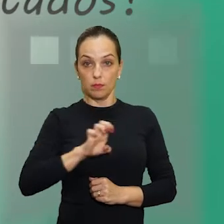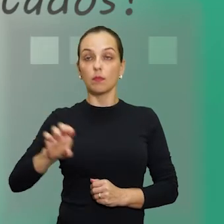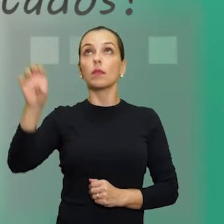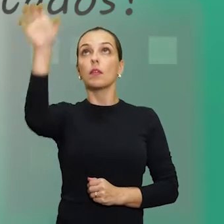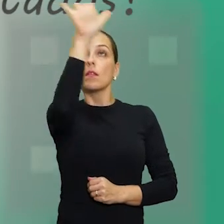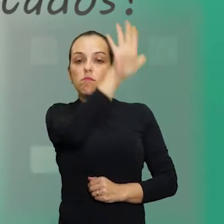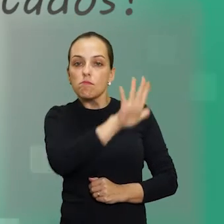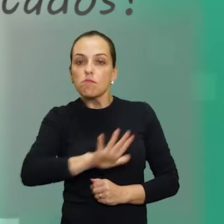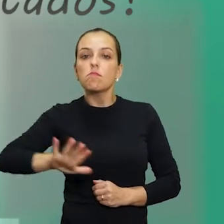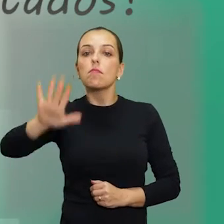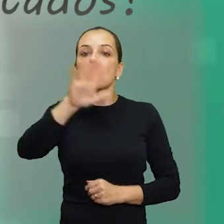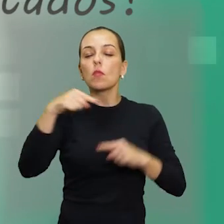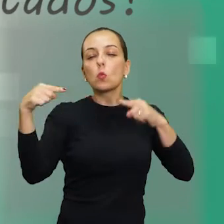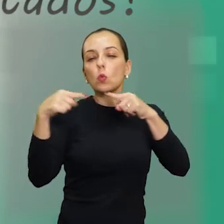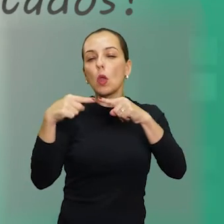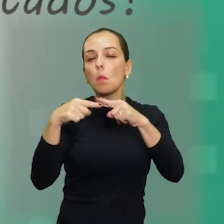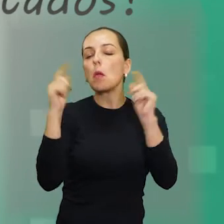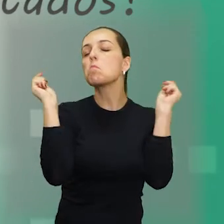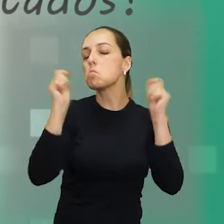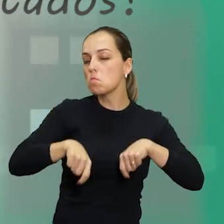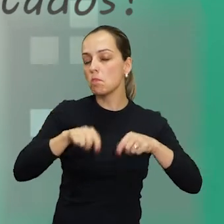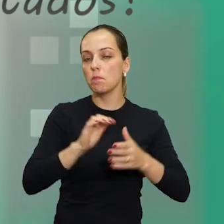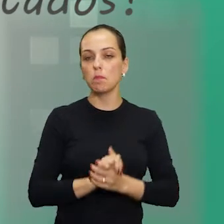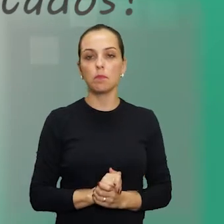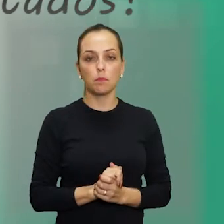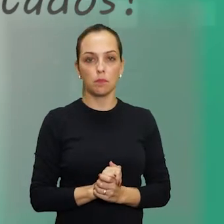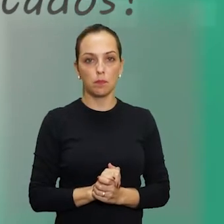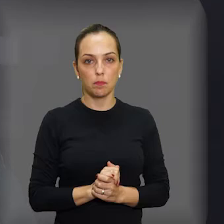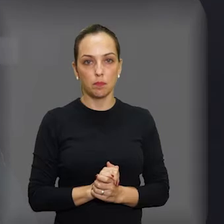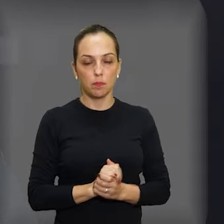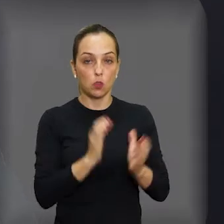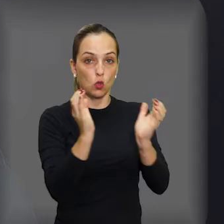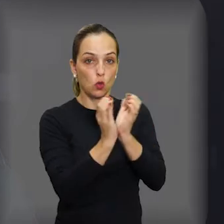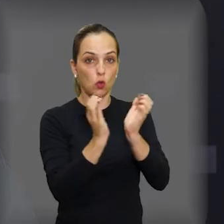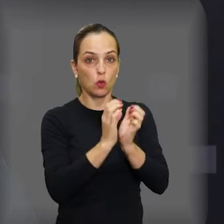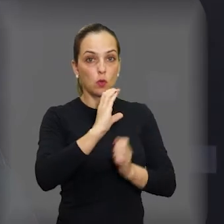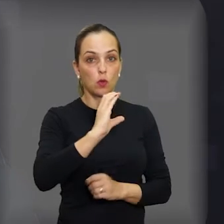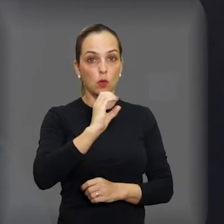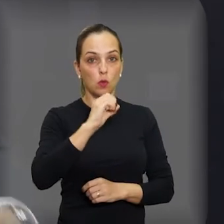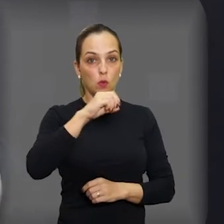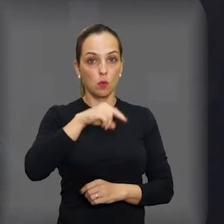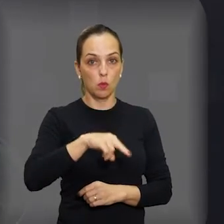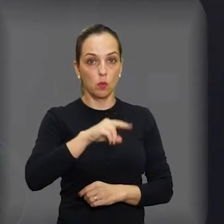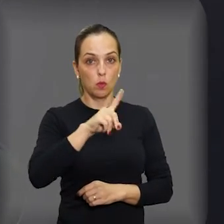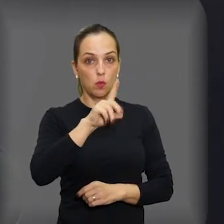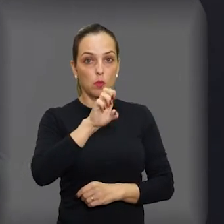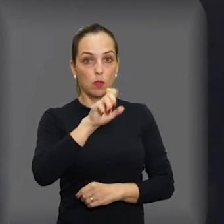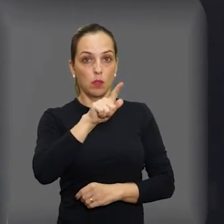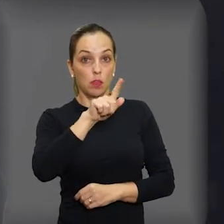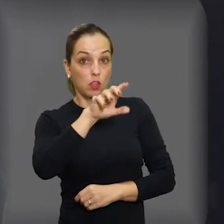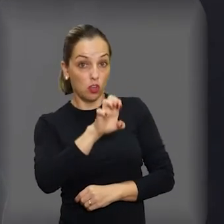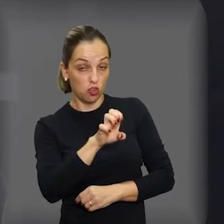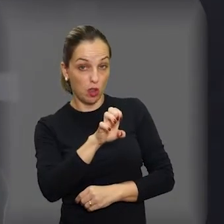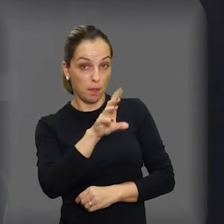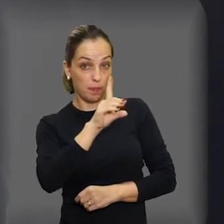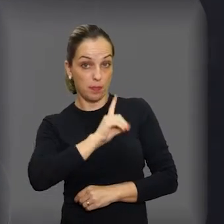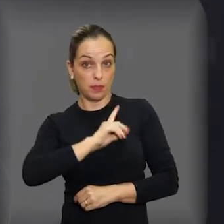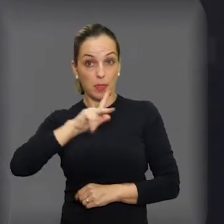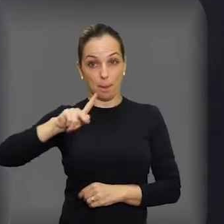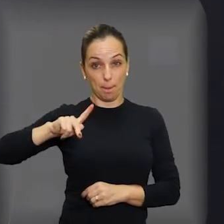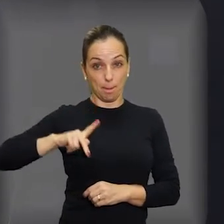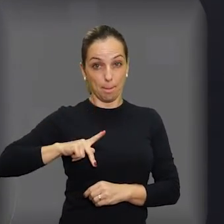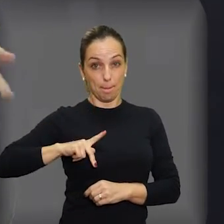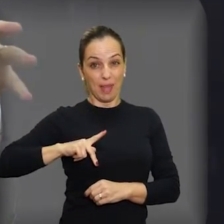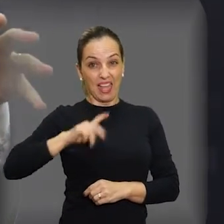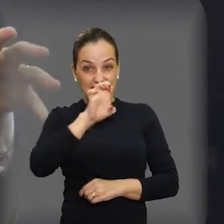Há uma articulação entre as defensorias do Estado? Teve uma parceria do chamado CONDEG,